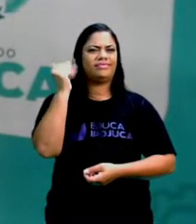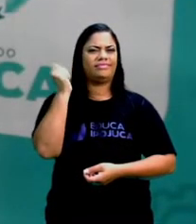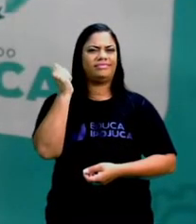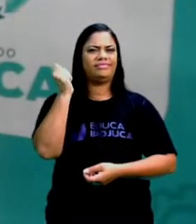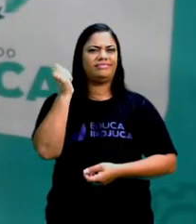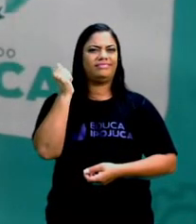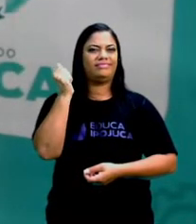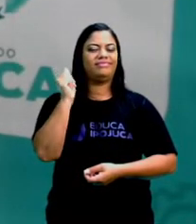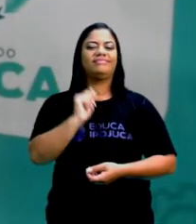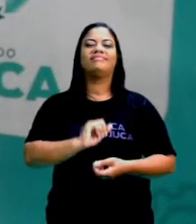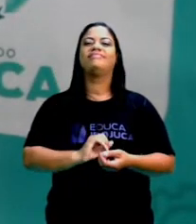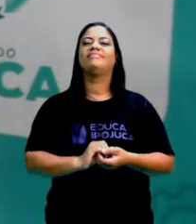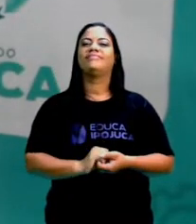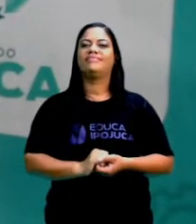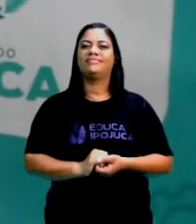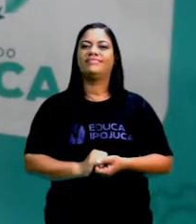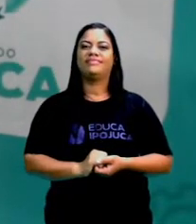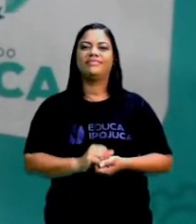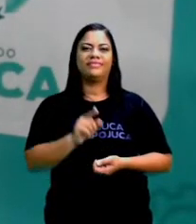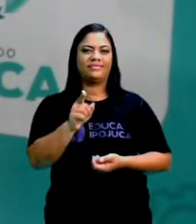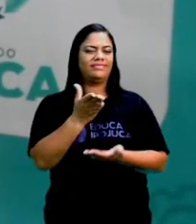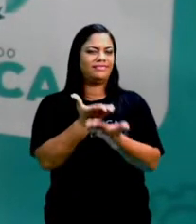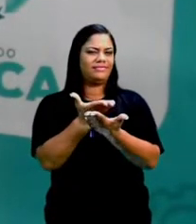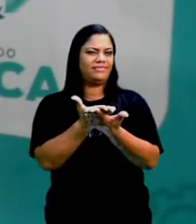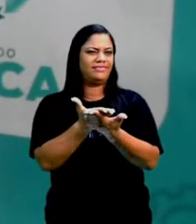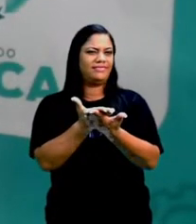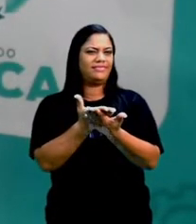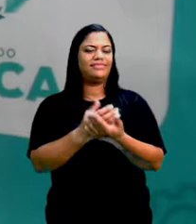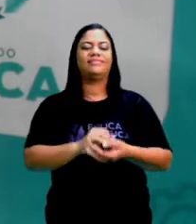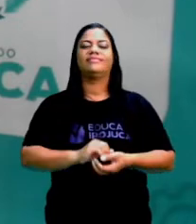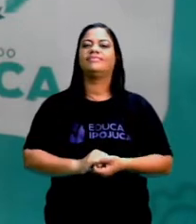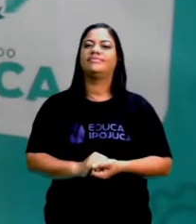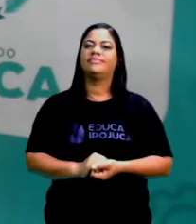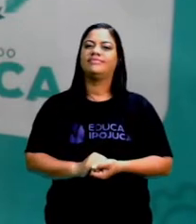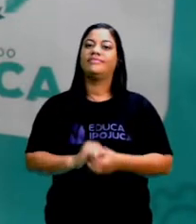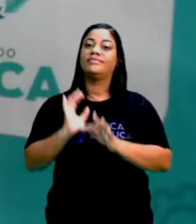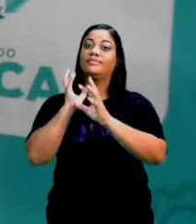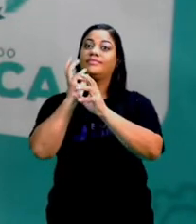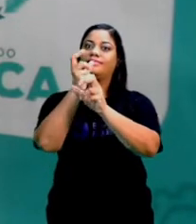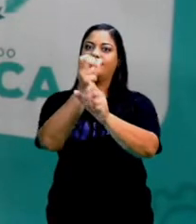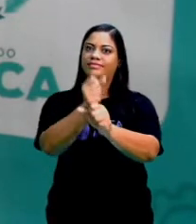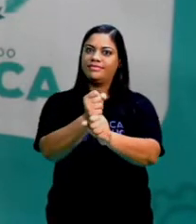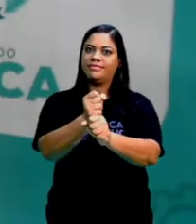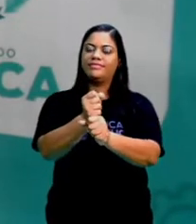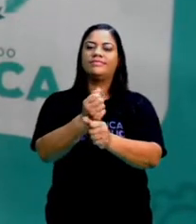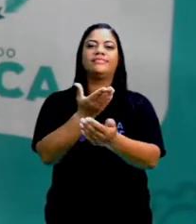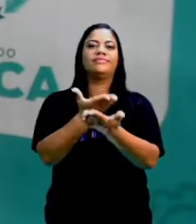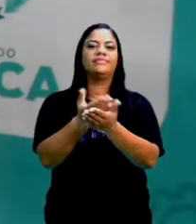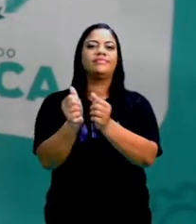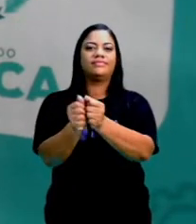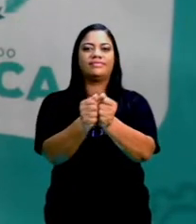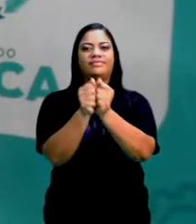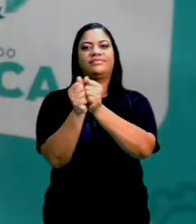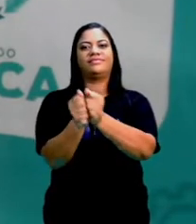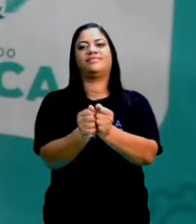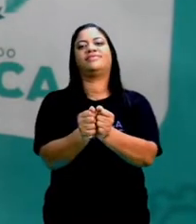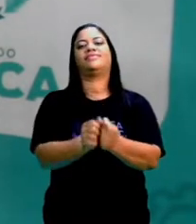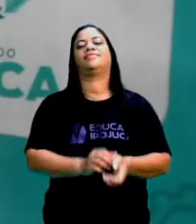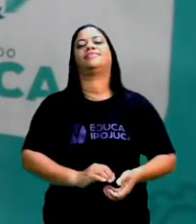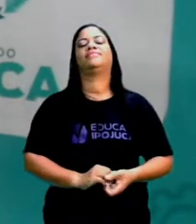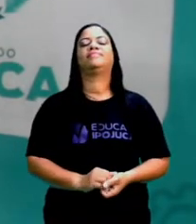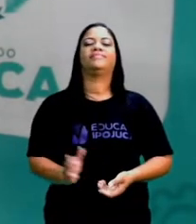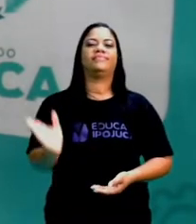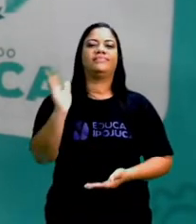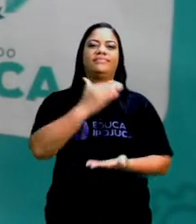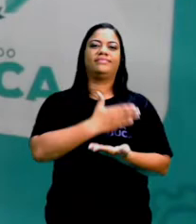assunto? Já estudou? Então vamos reforçar esse estudo juntas, tá bom? Vamos